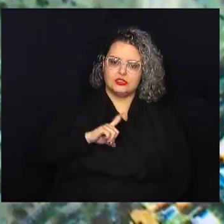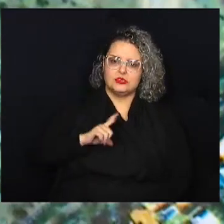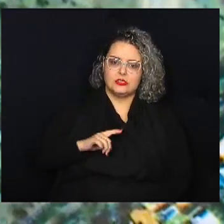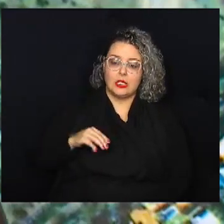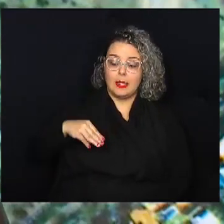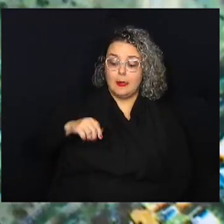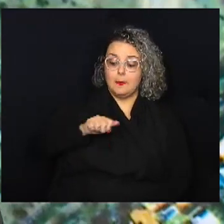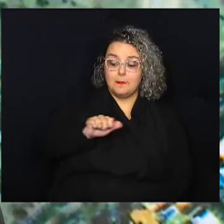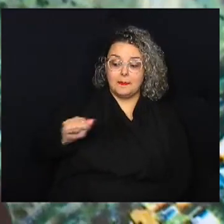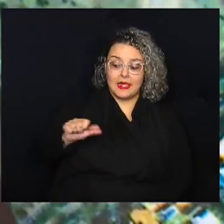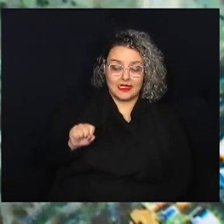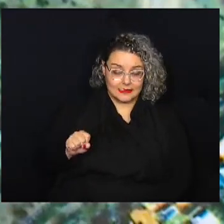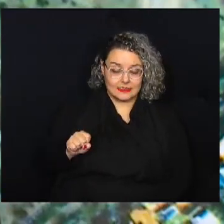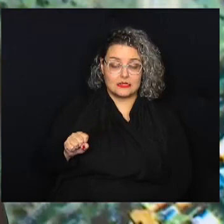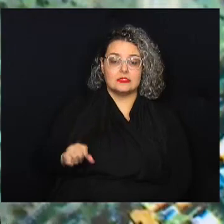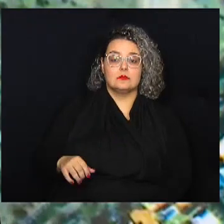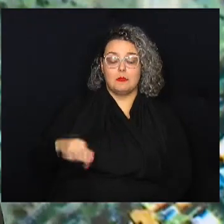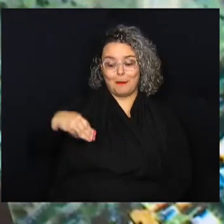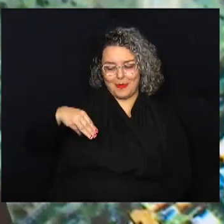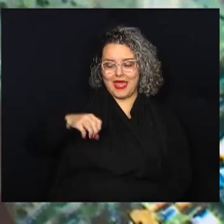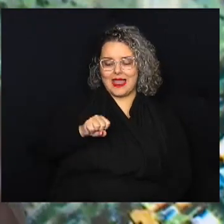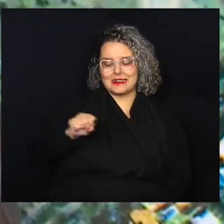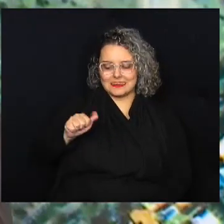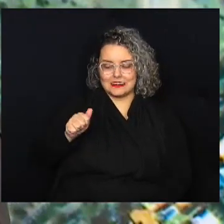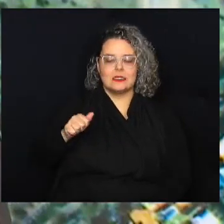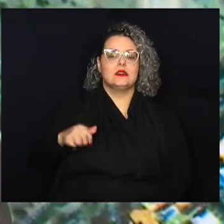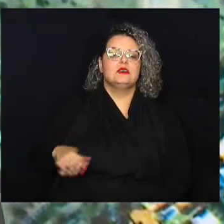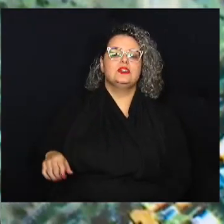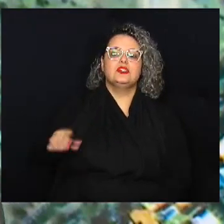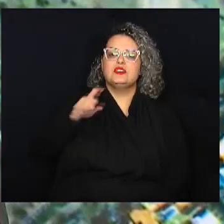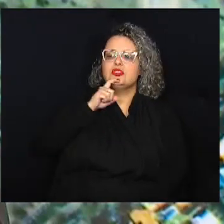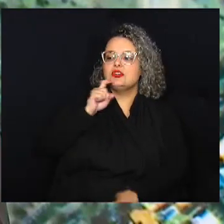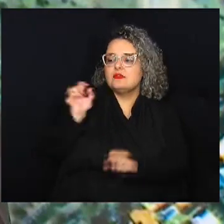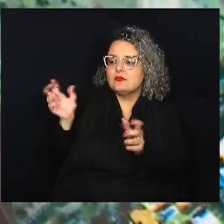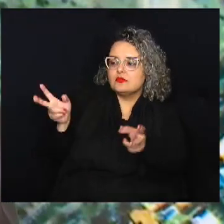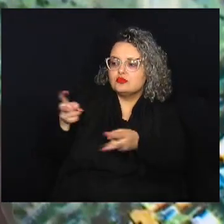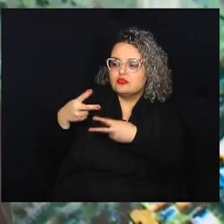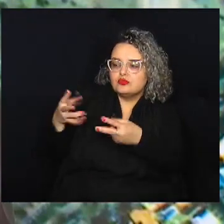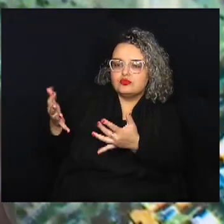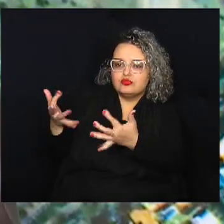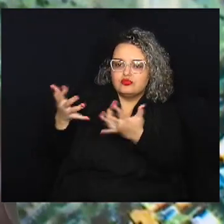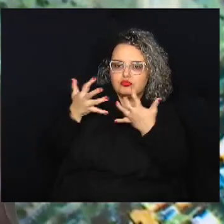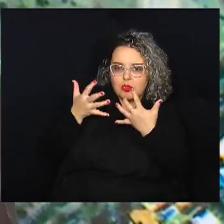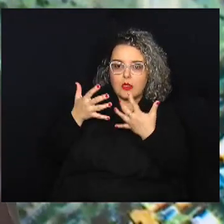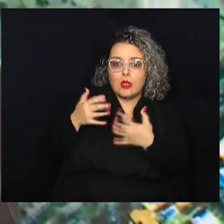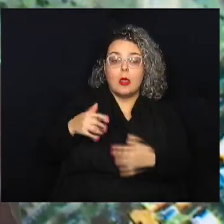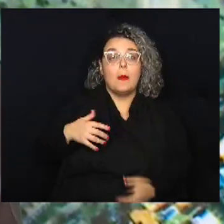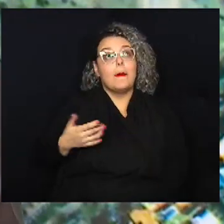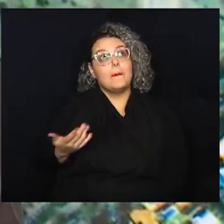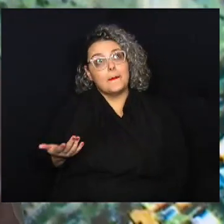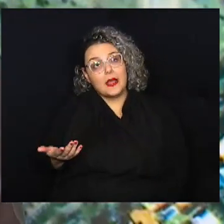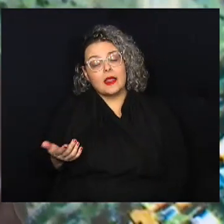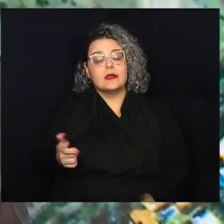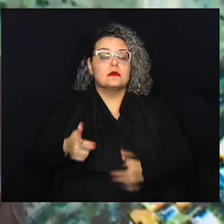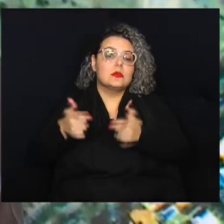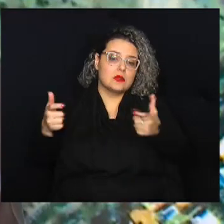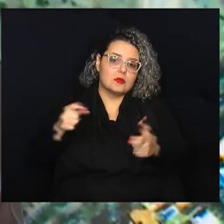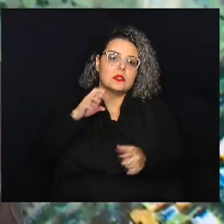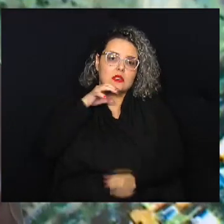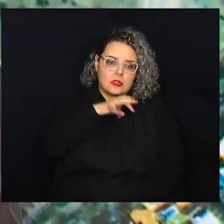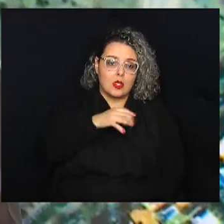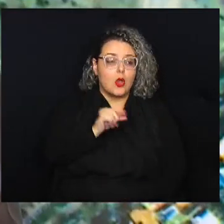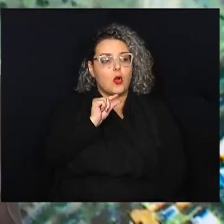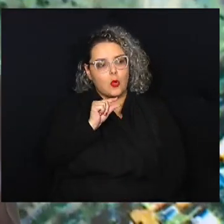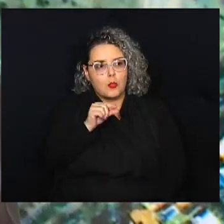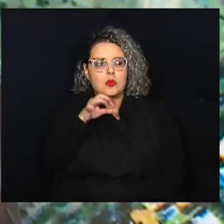frio. Claro que o que deve predominar é um tempo um pouco mais quente. Um tempo um pouco mais quente e um pouquinho melhor do que aconteceu na